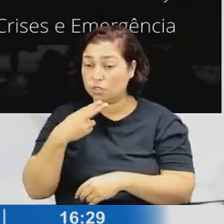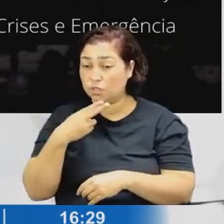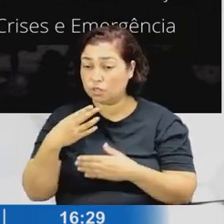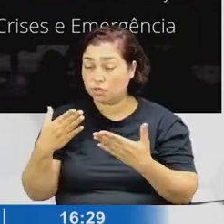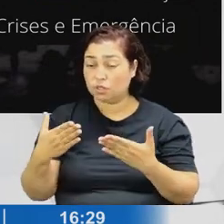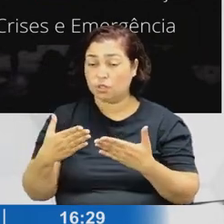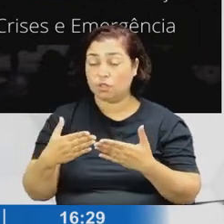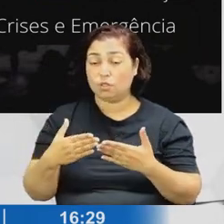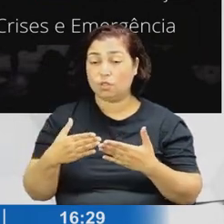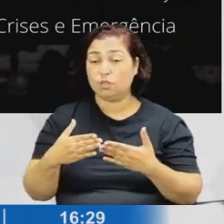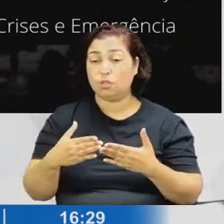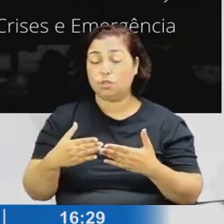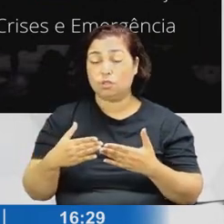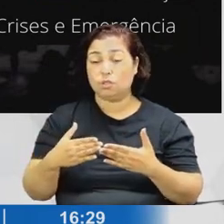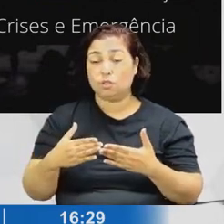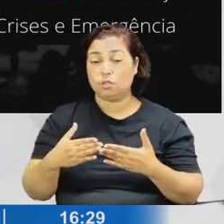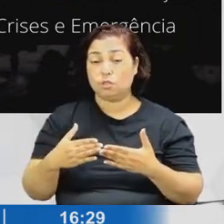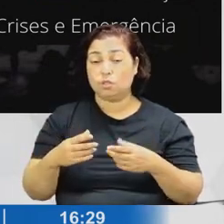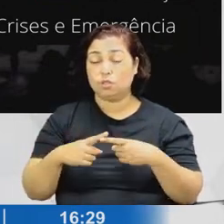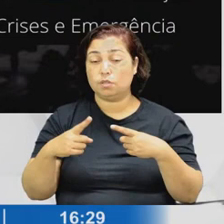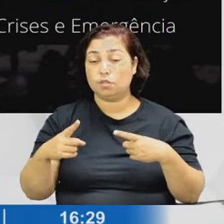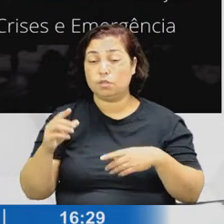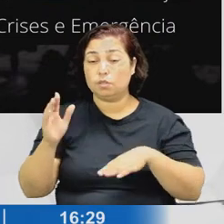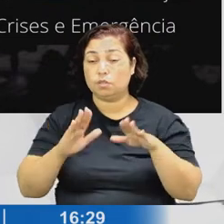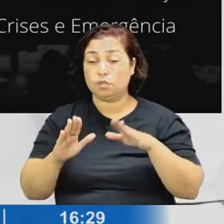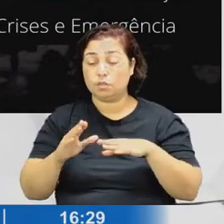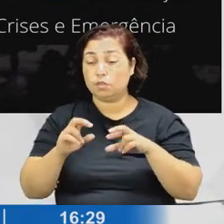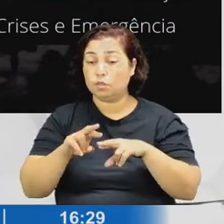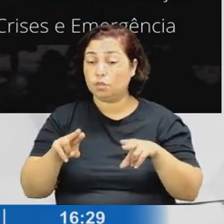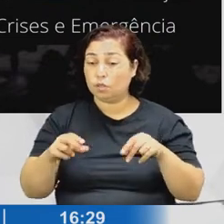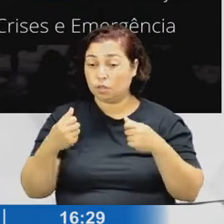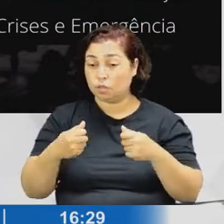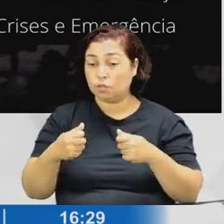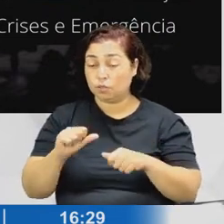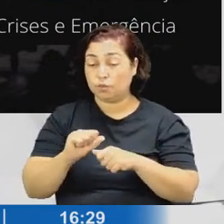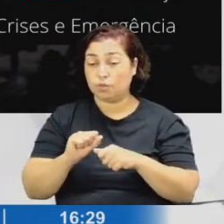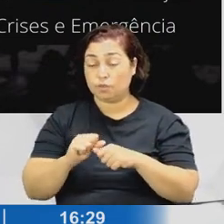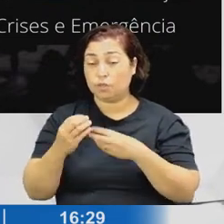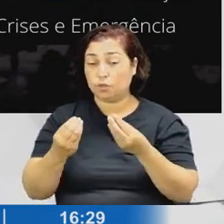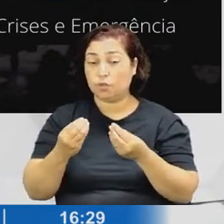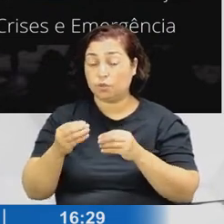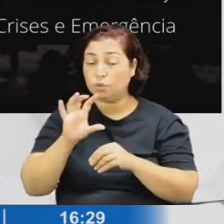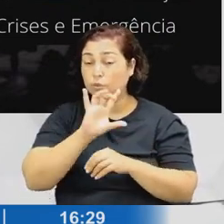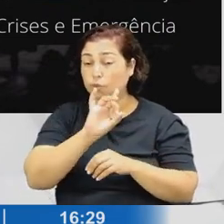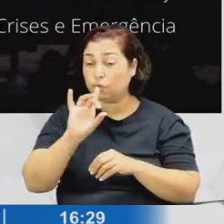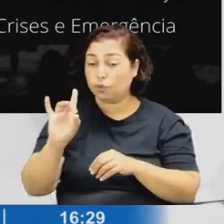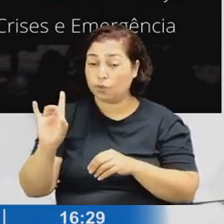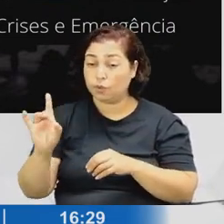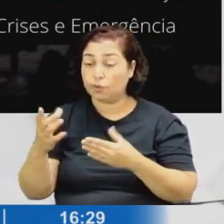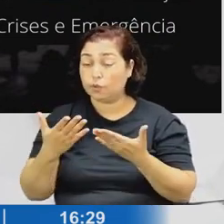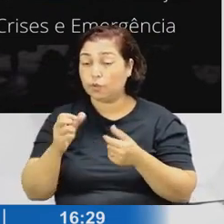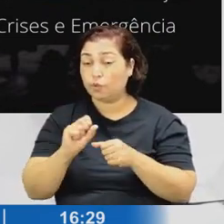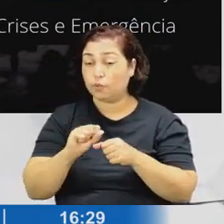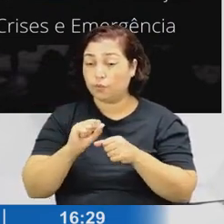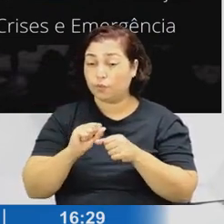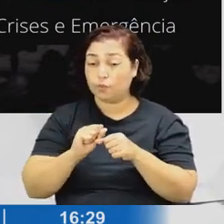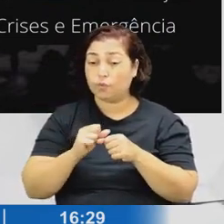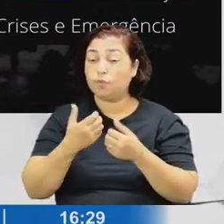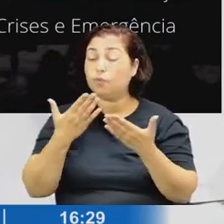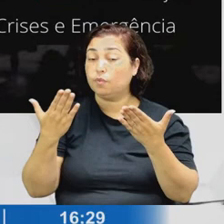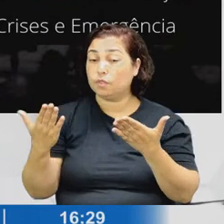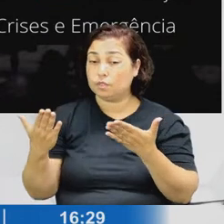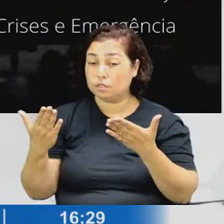deslizamento de terra e tal então você tem mais ou menos essas coisas aqui como cada perfil vai lidar com cada